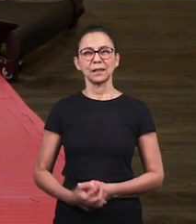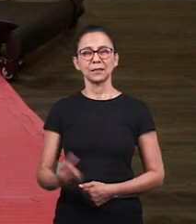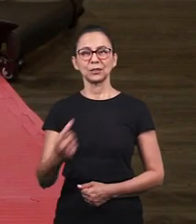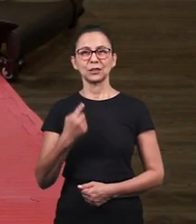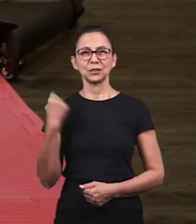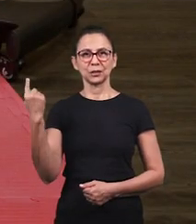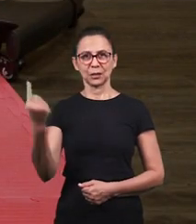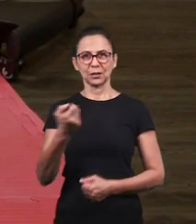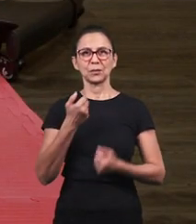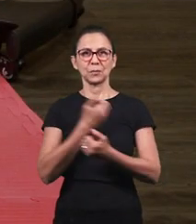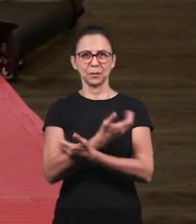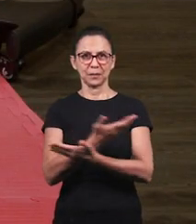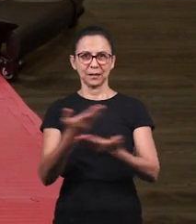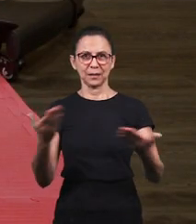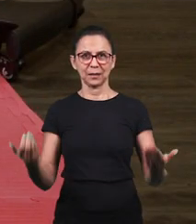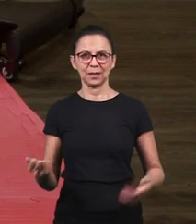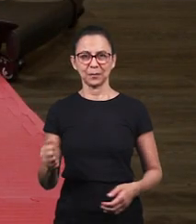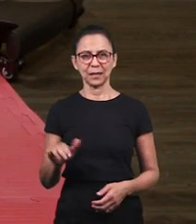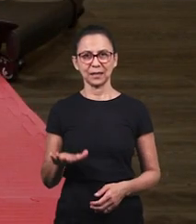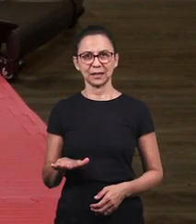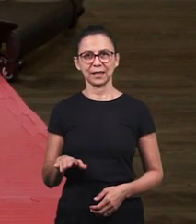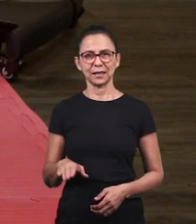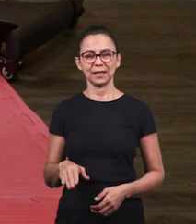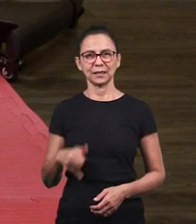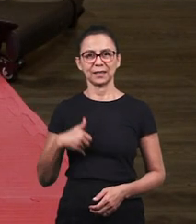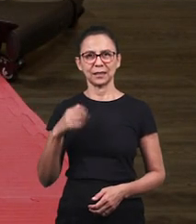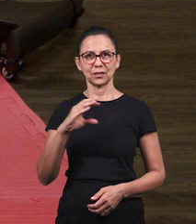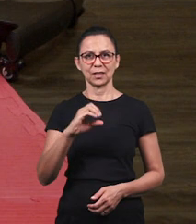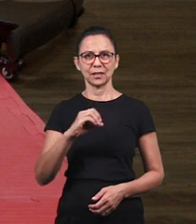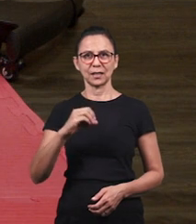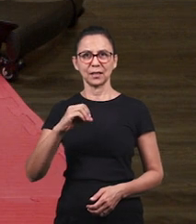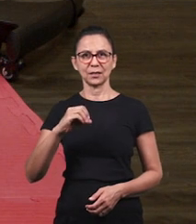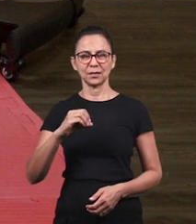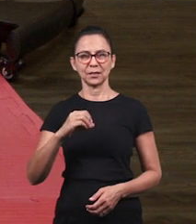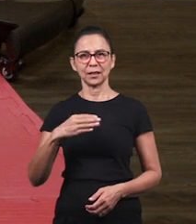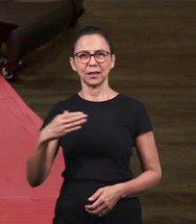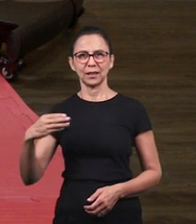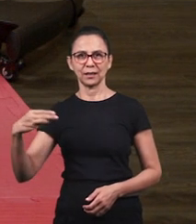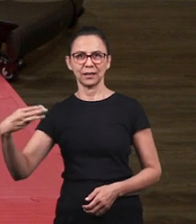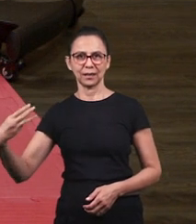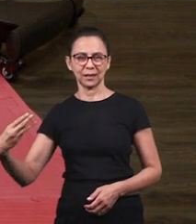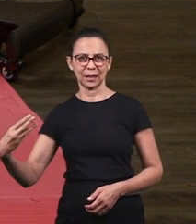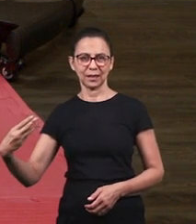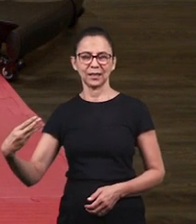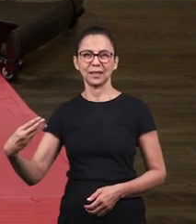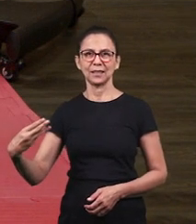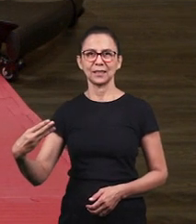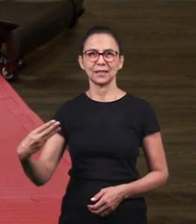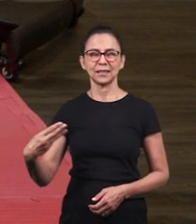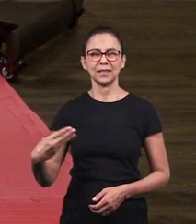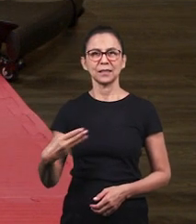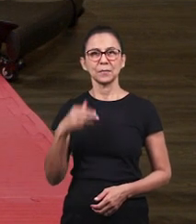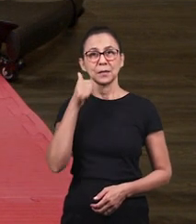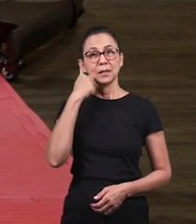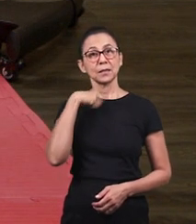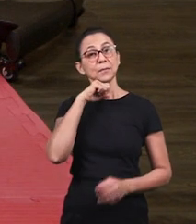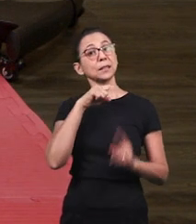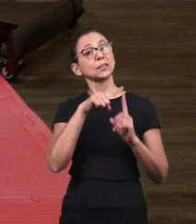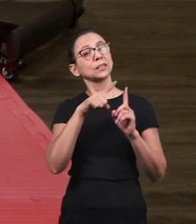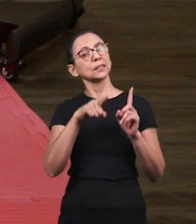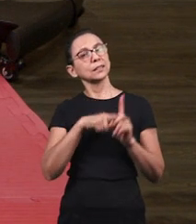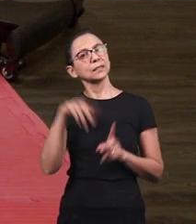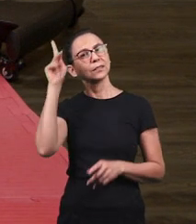nós saudamos as crianças de 0 a 3 anos, as mães e as gestantes com a paz do Senhor Jesus.